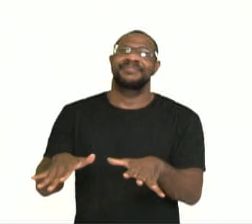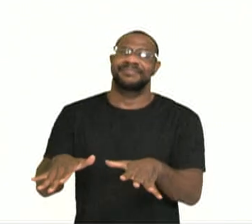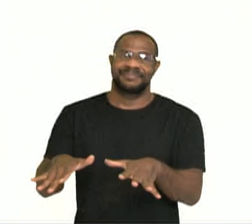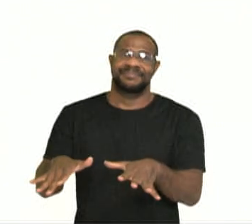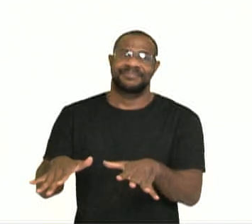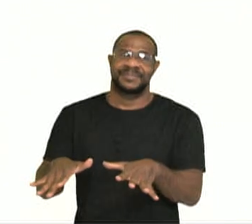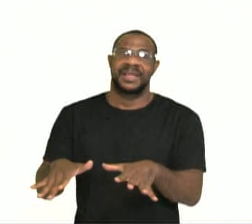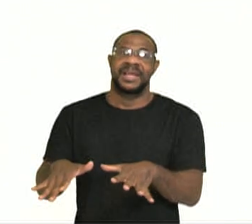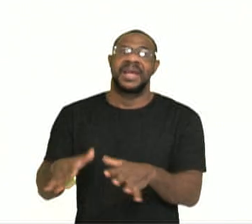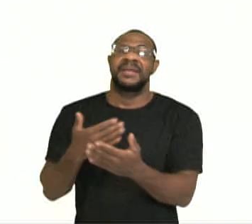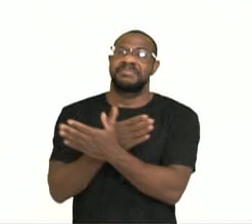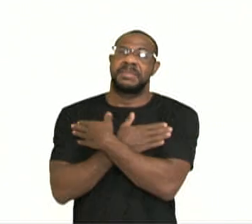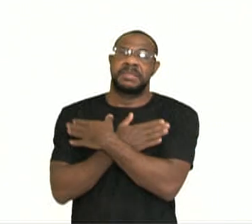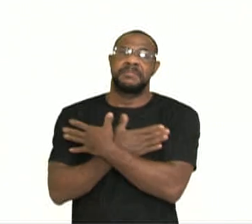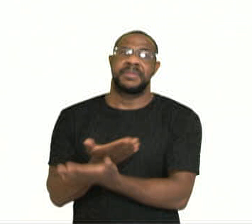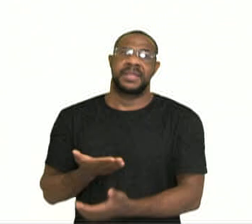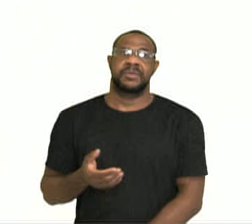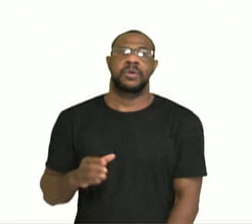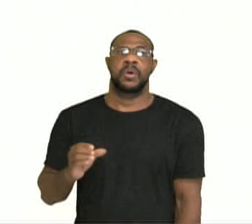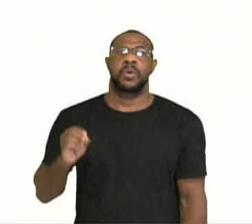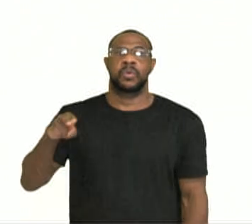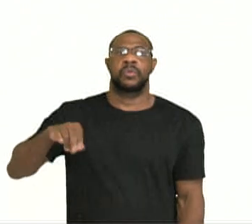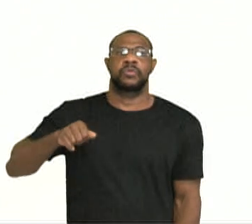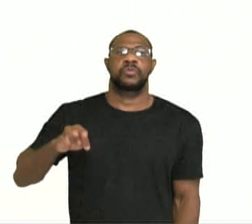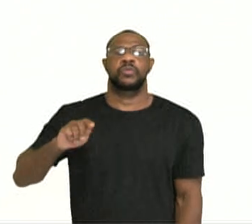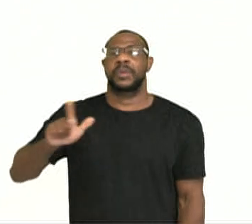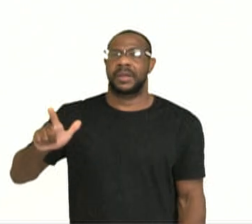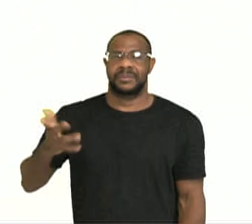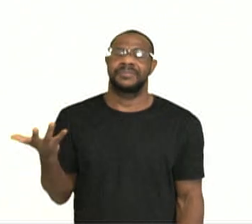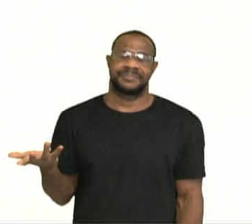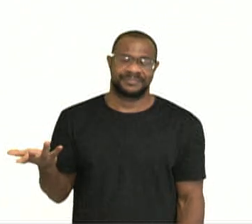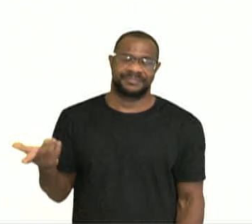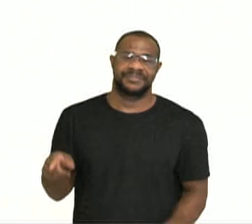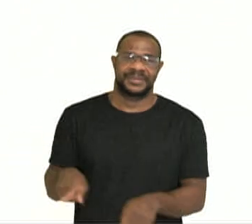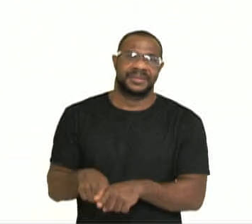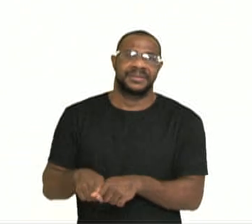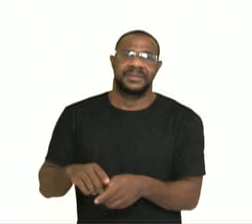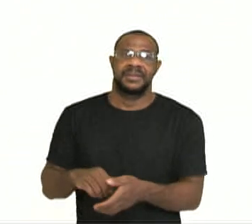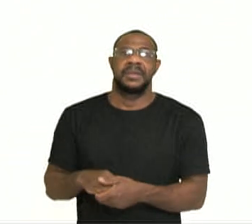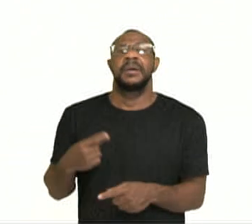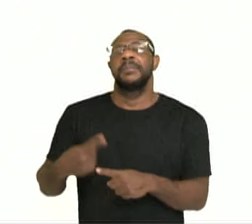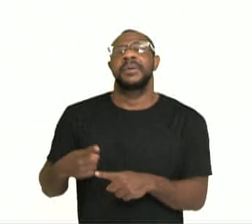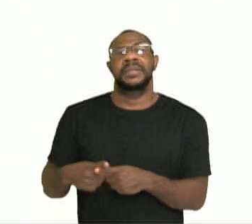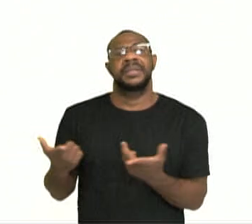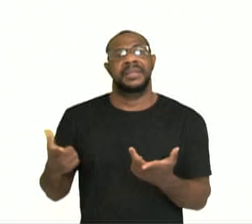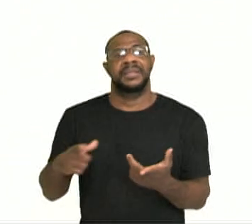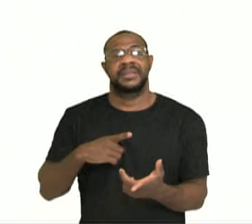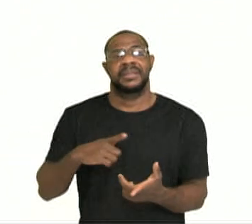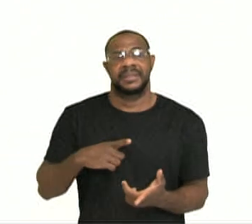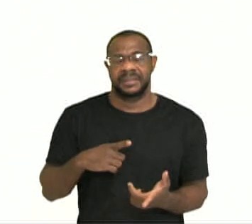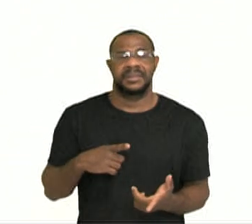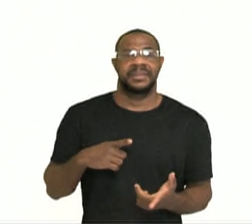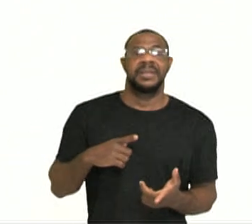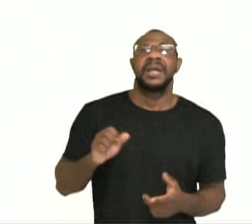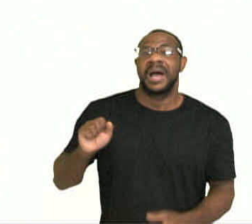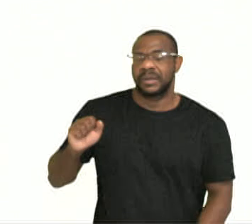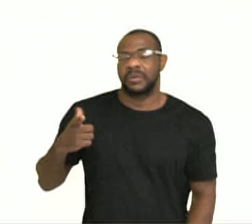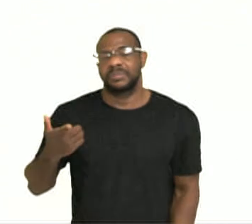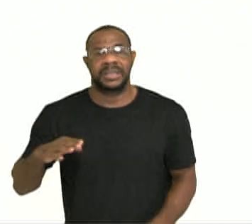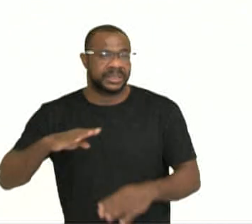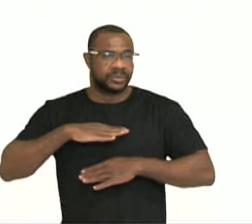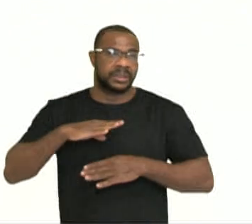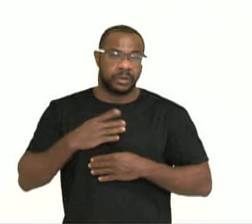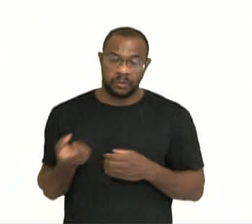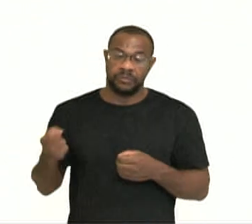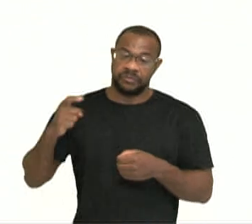desemprego conjuntural. Uma crise econômica vai desencadear o desemprego por um determinado momento, mas quando a situação